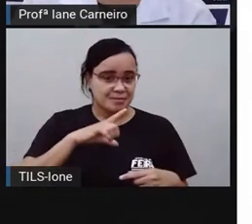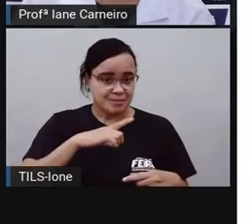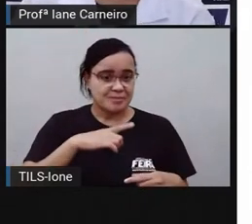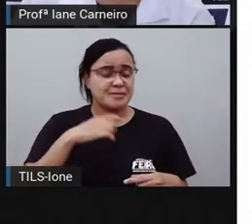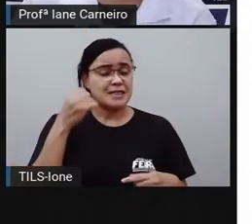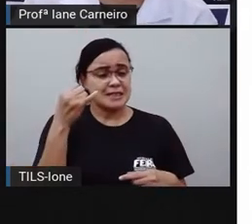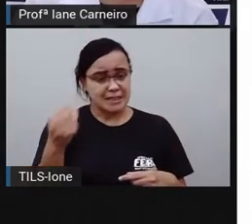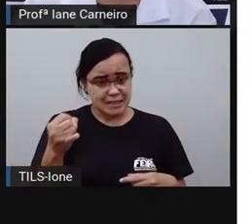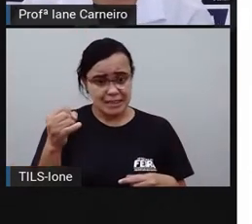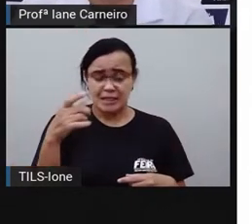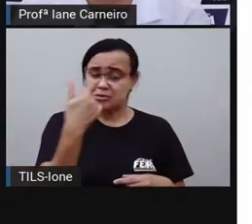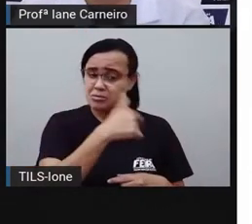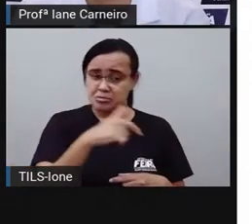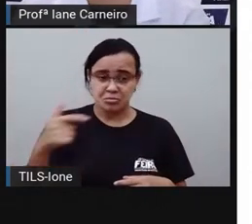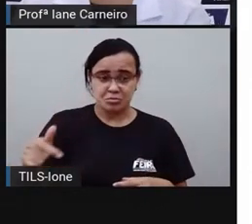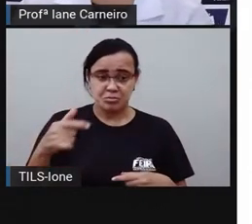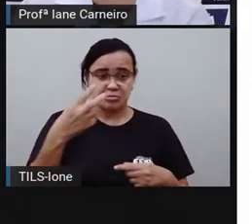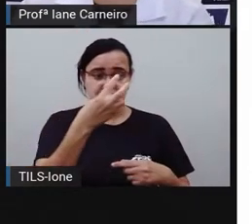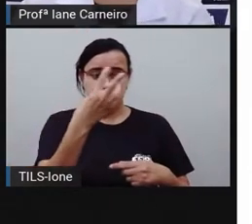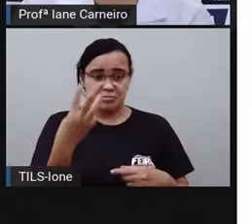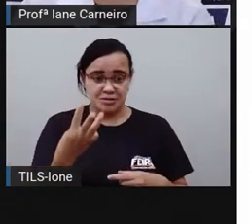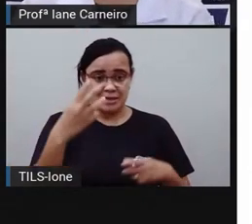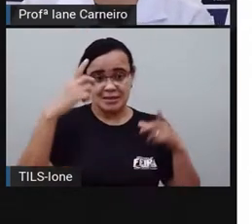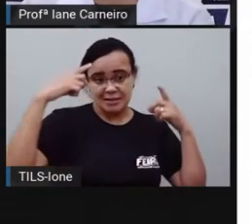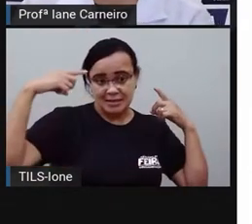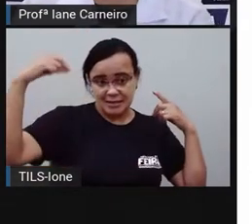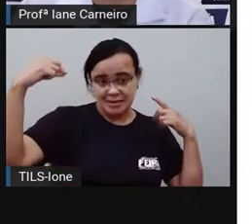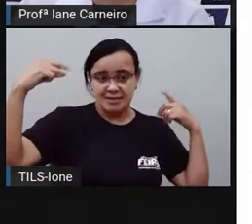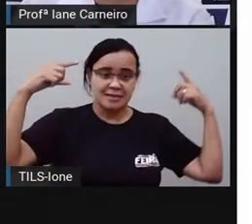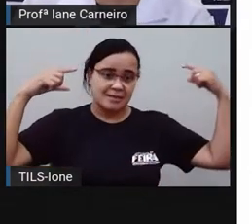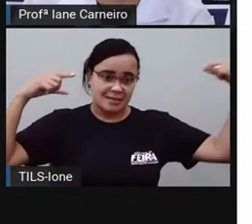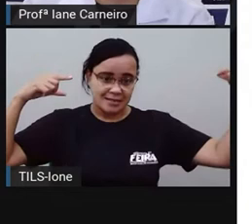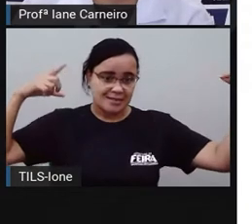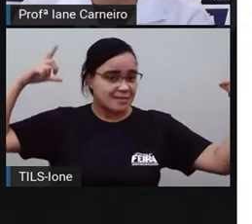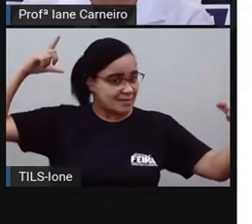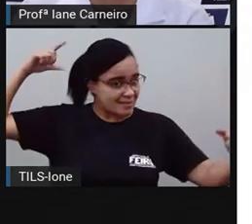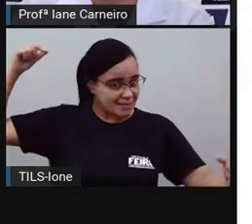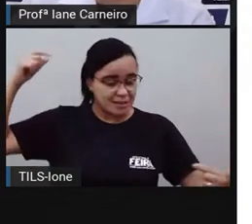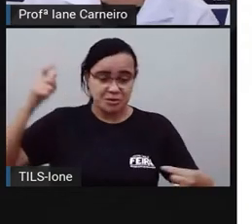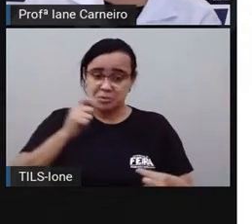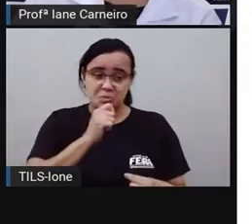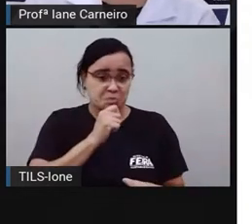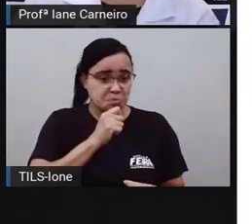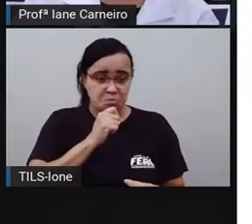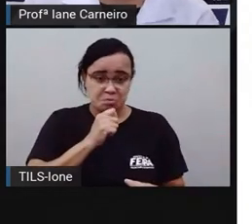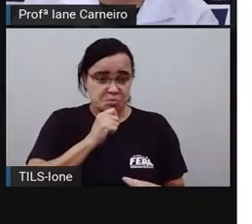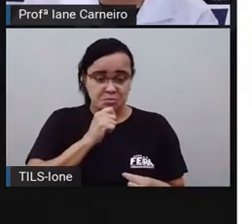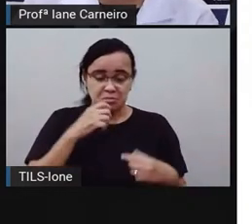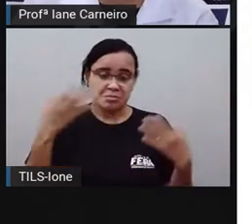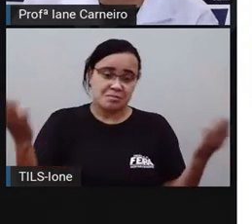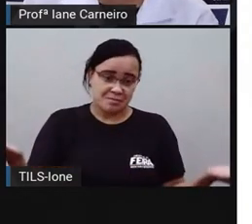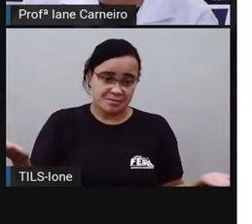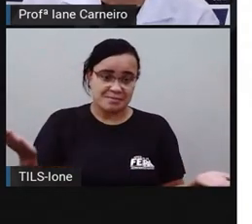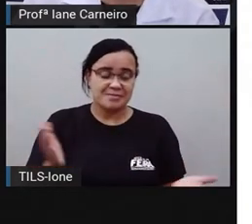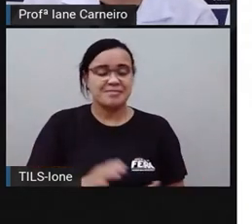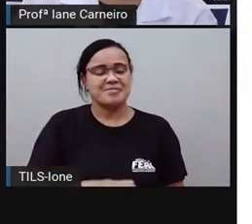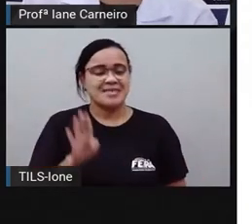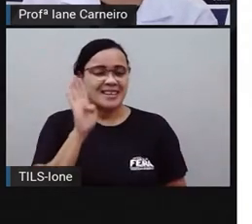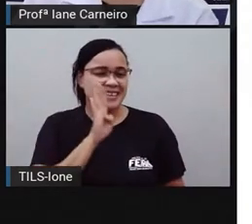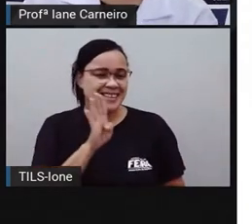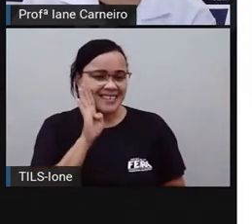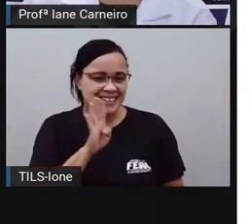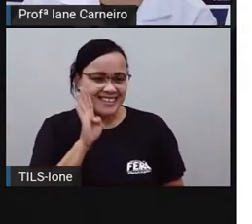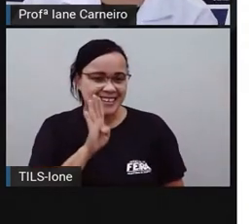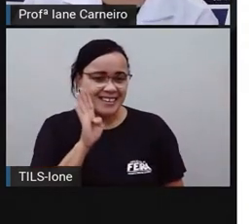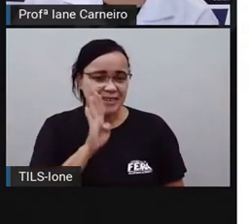não tivesse três pontas, não seria o meu chapéu. Né? Olha só que legal. E por que